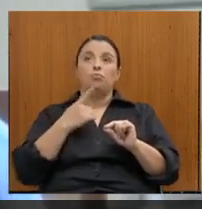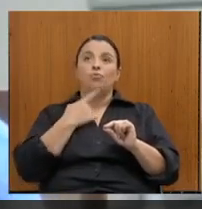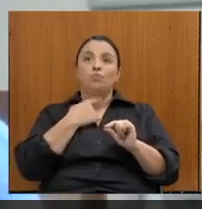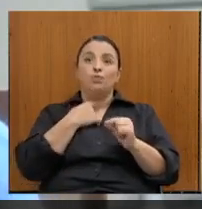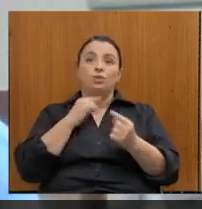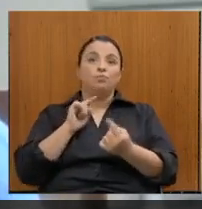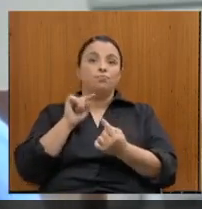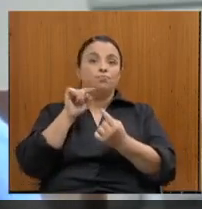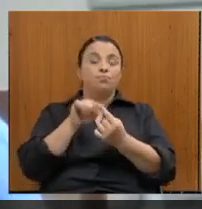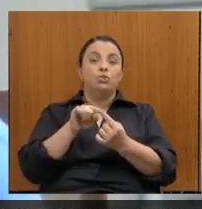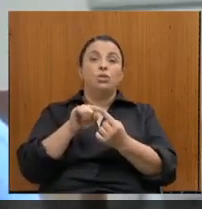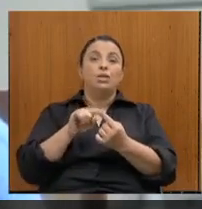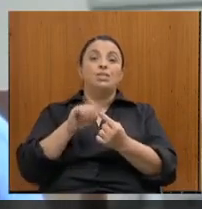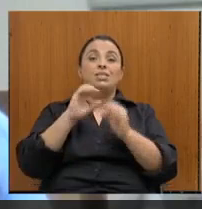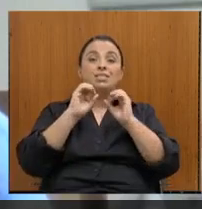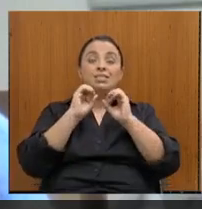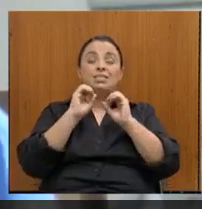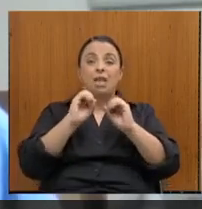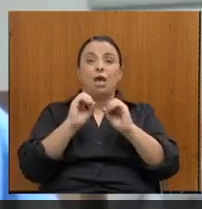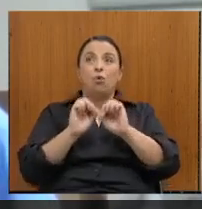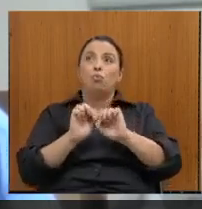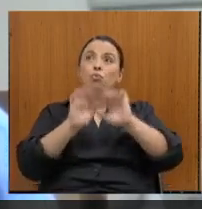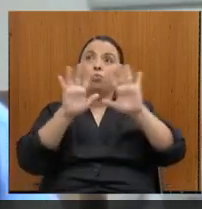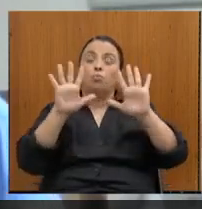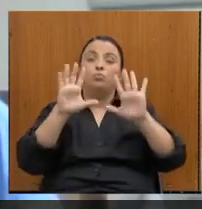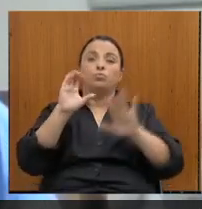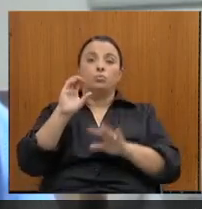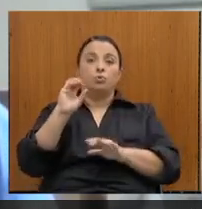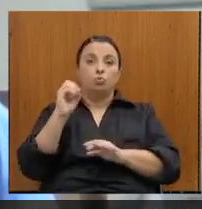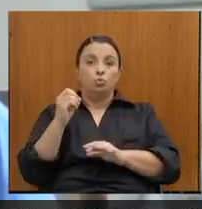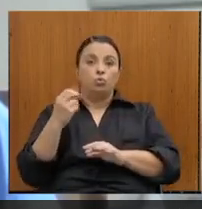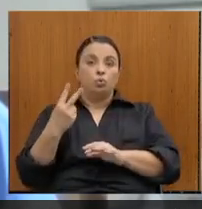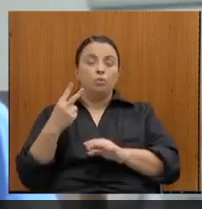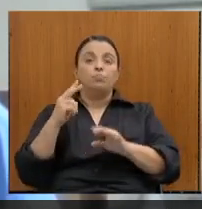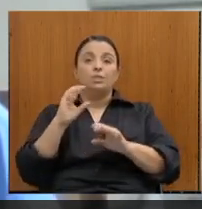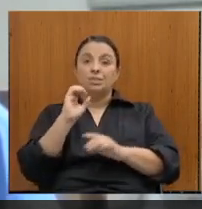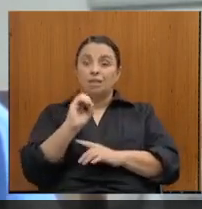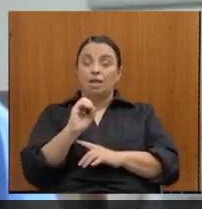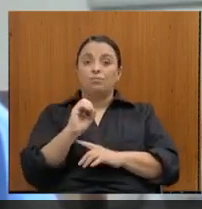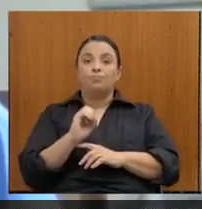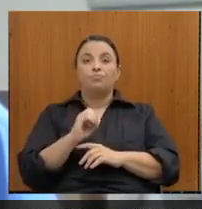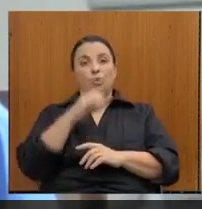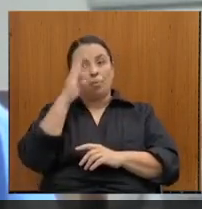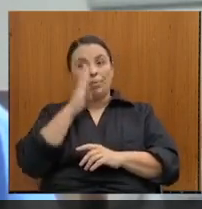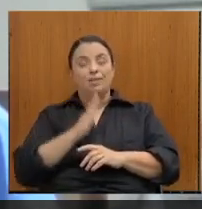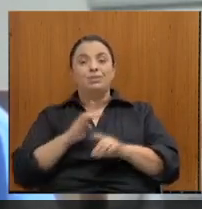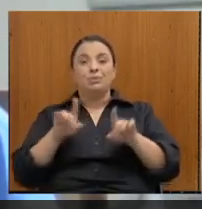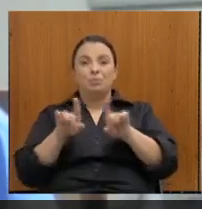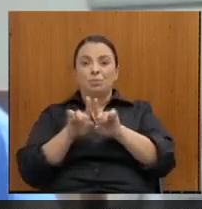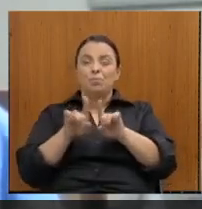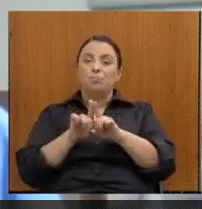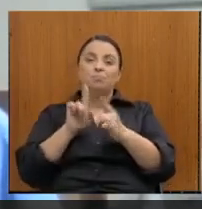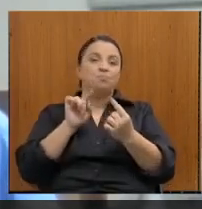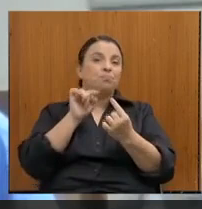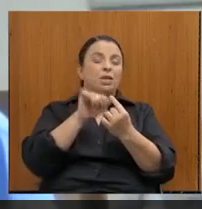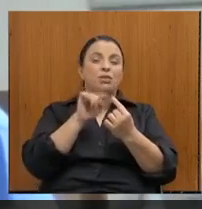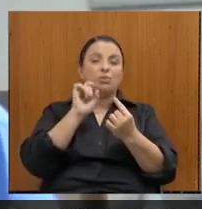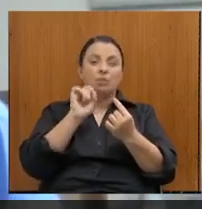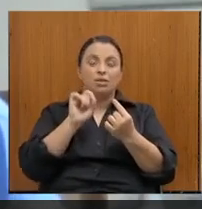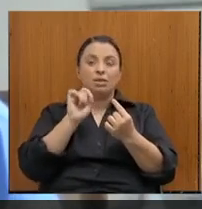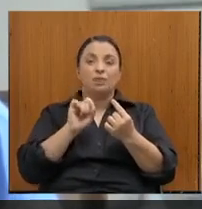dirão 2050 onde eu pensei que o Brasil Colocou também como tua se a sua meta